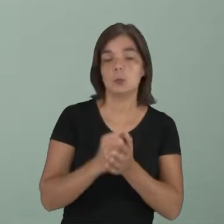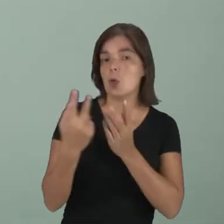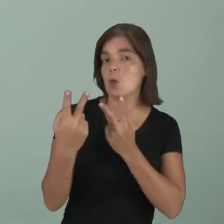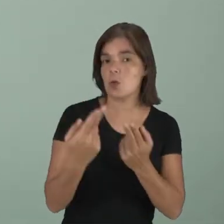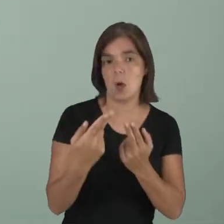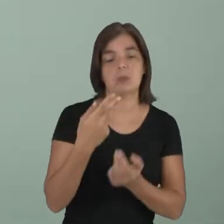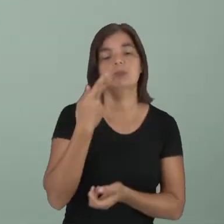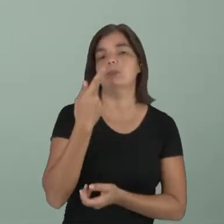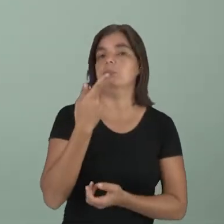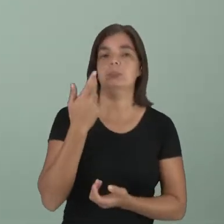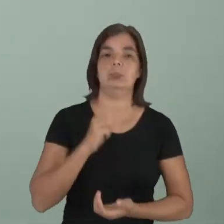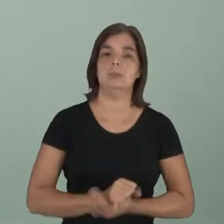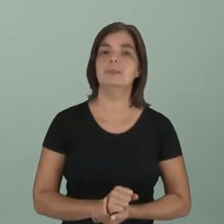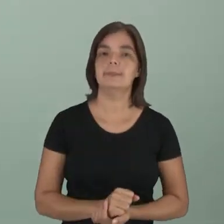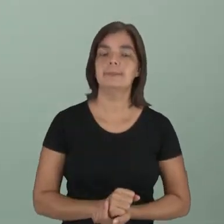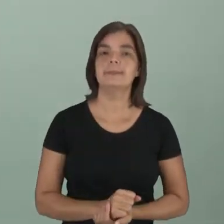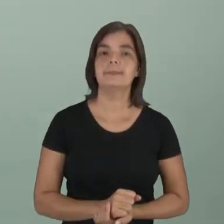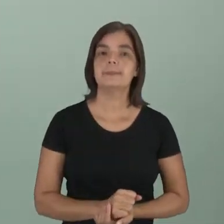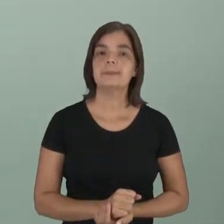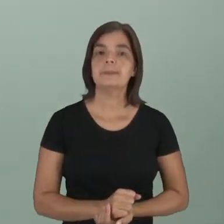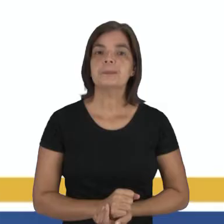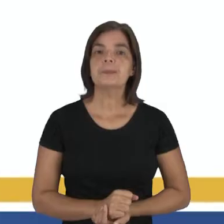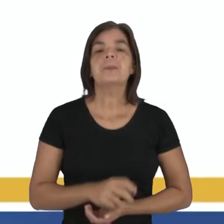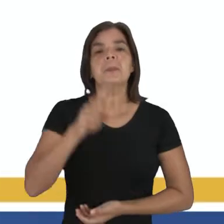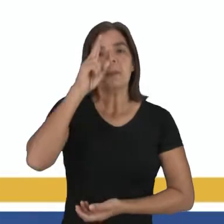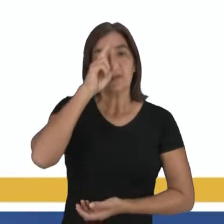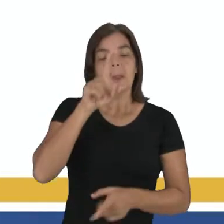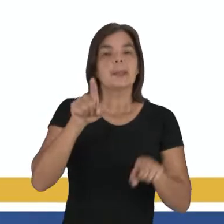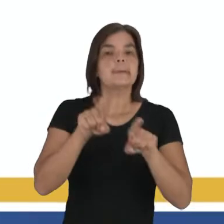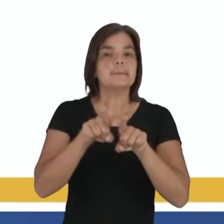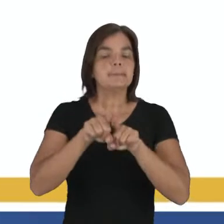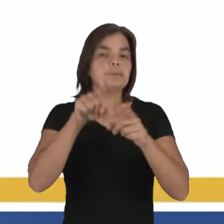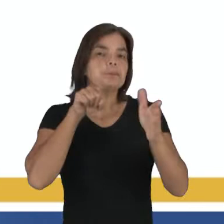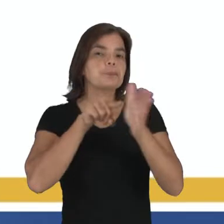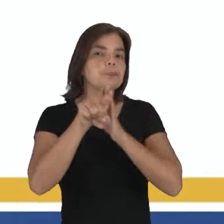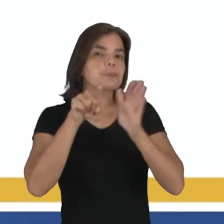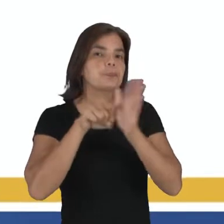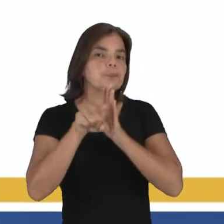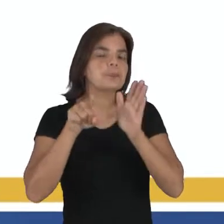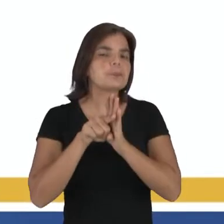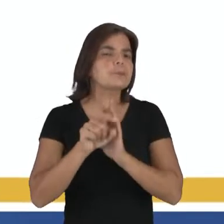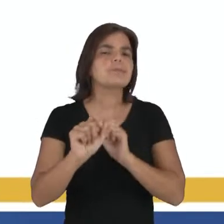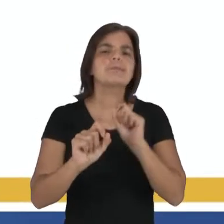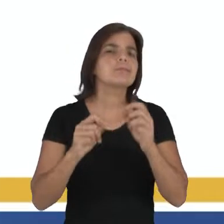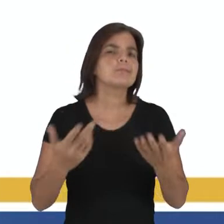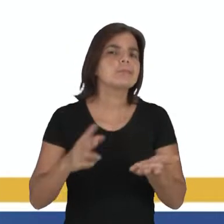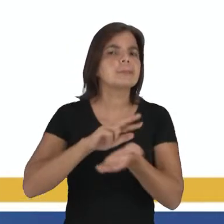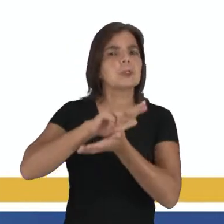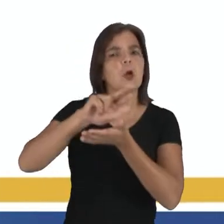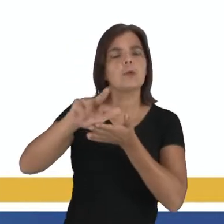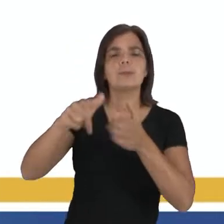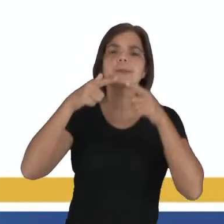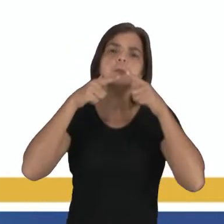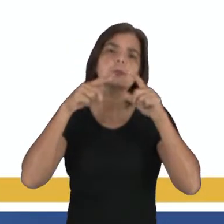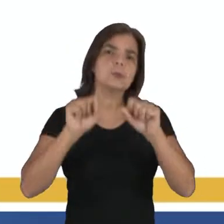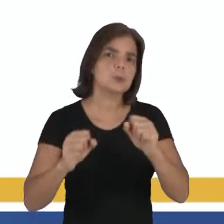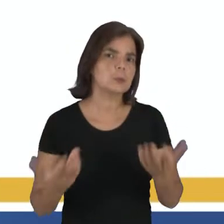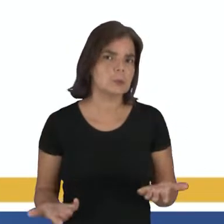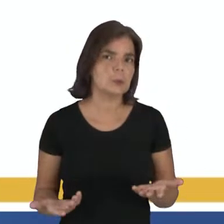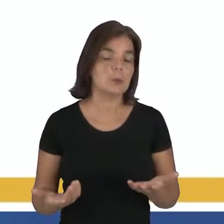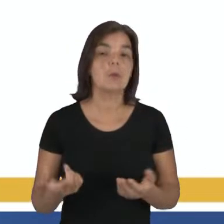da mesma maneira que falamos. Lembrando desses questionamentos, o que tem a variação